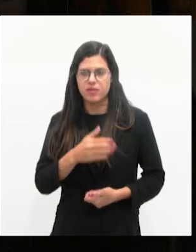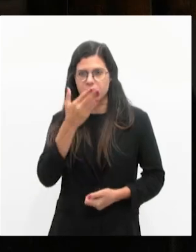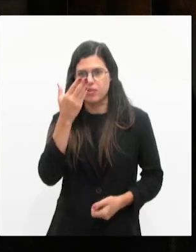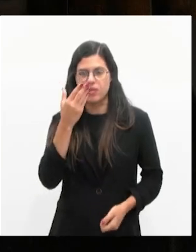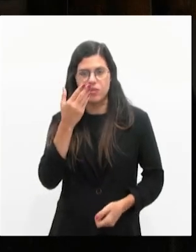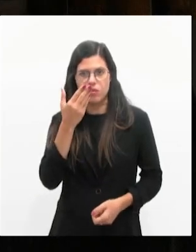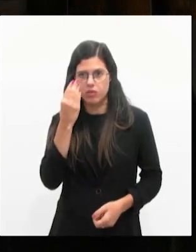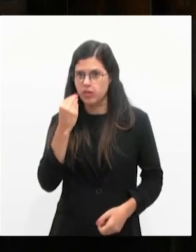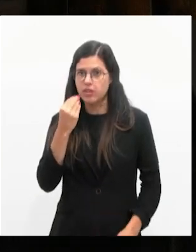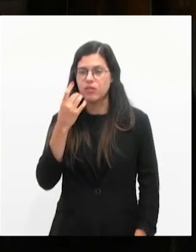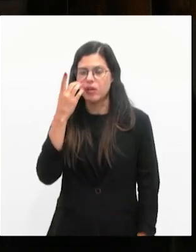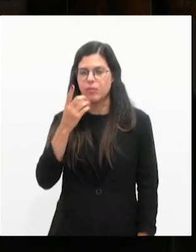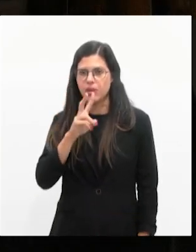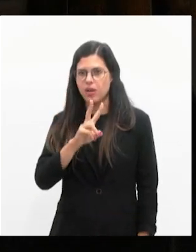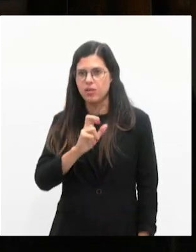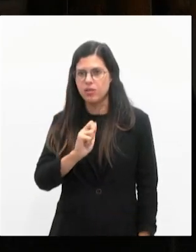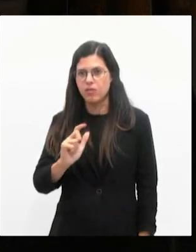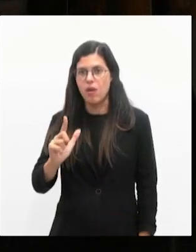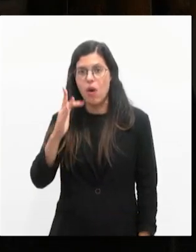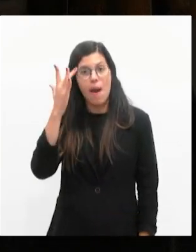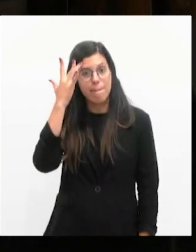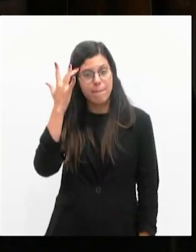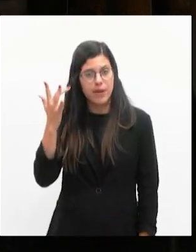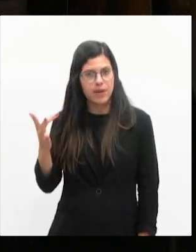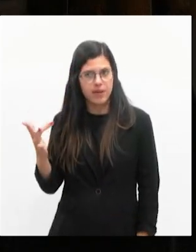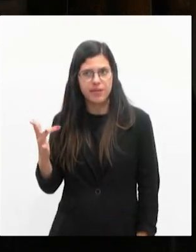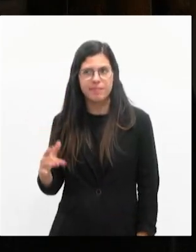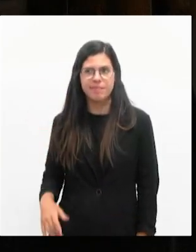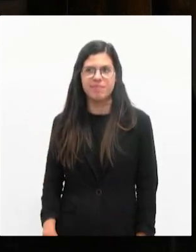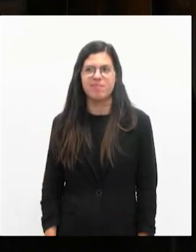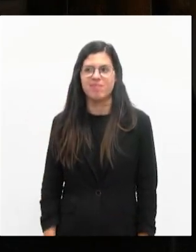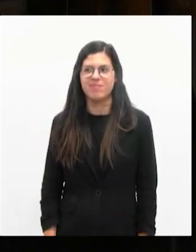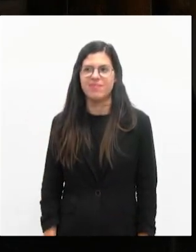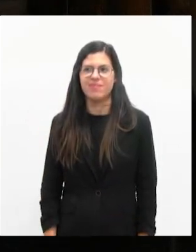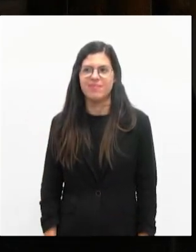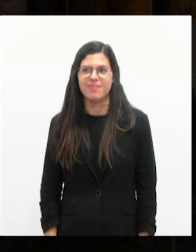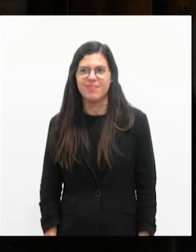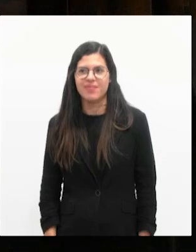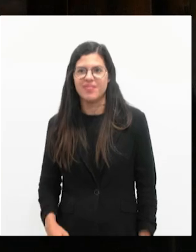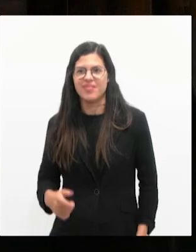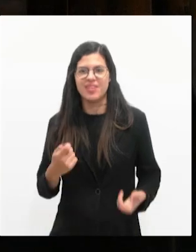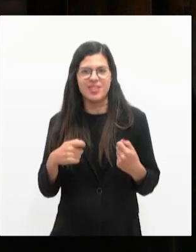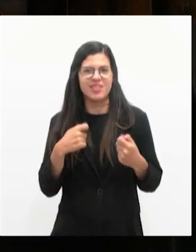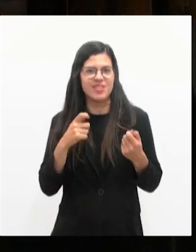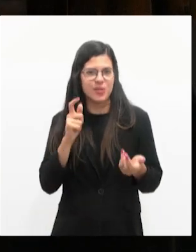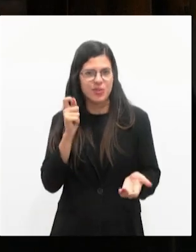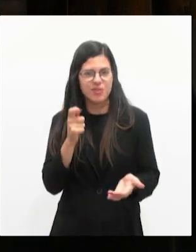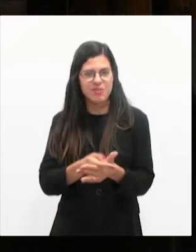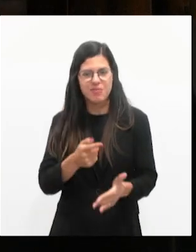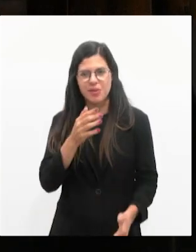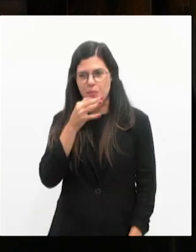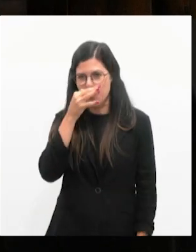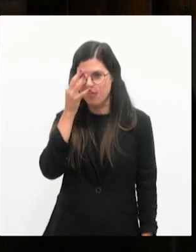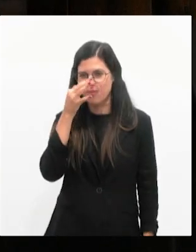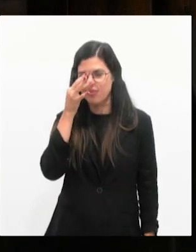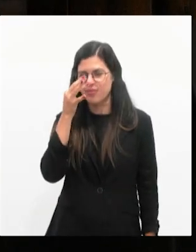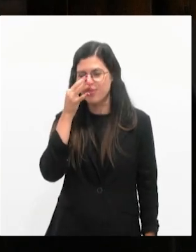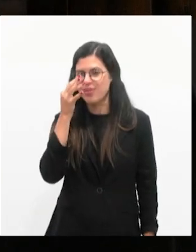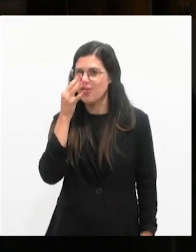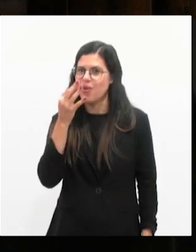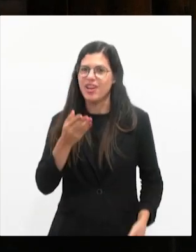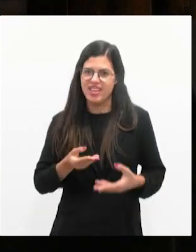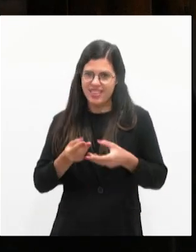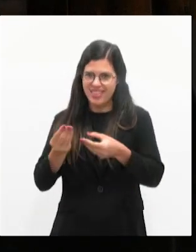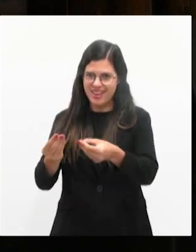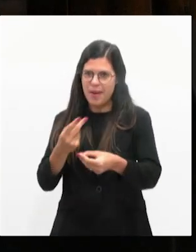que amanhã, Vossa Excelência tem que comprar uma flor e levar para sua